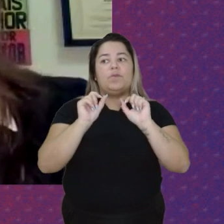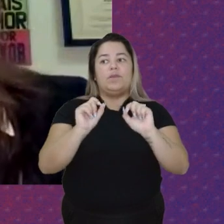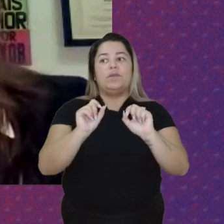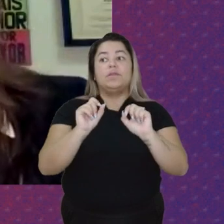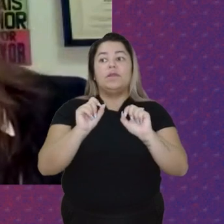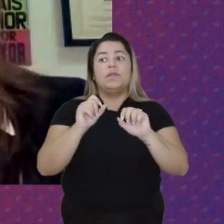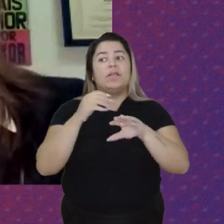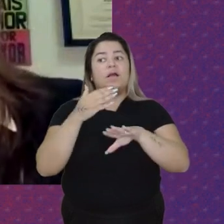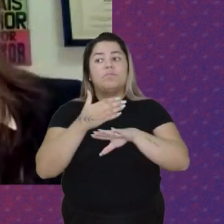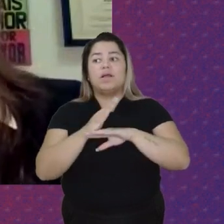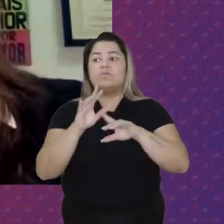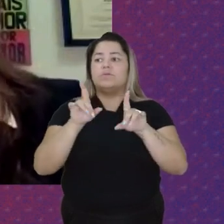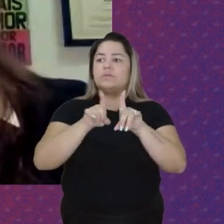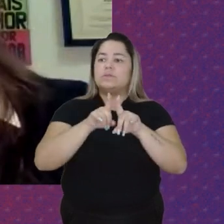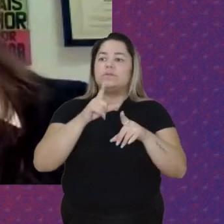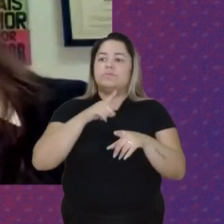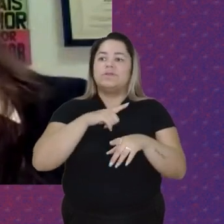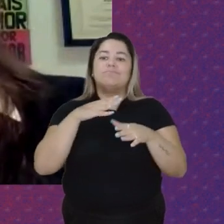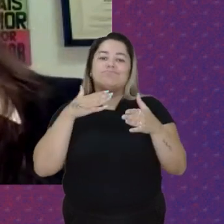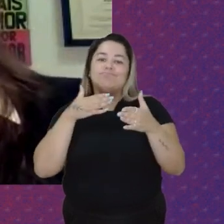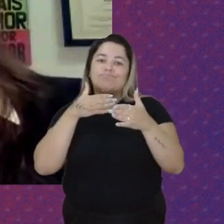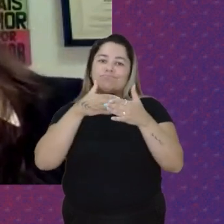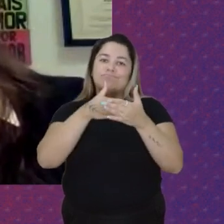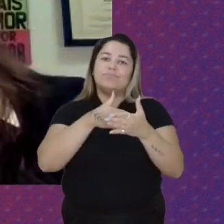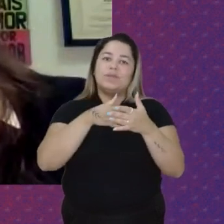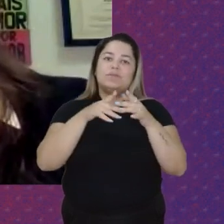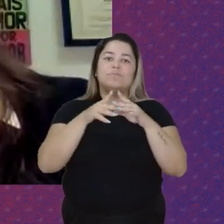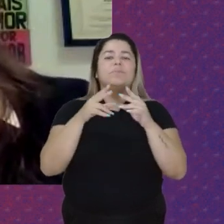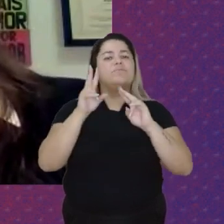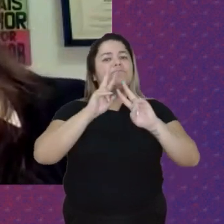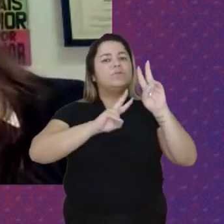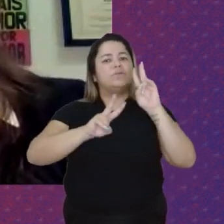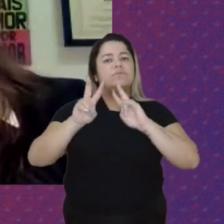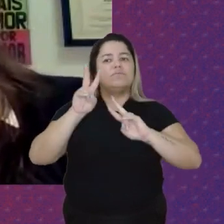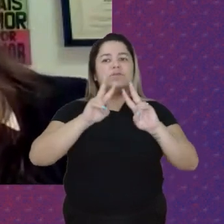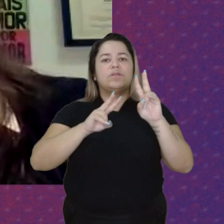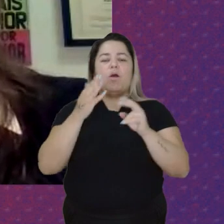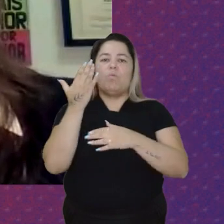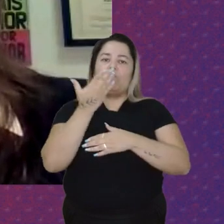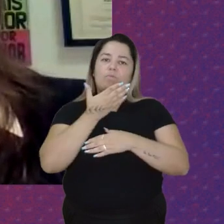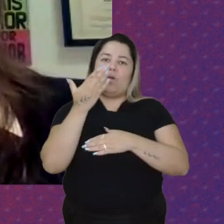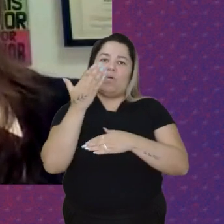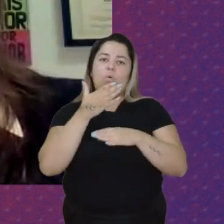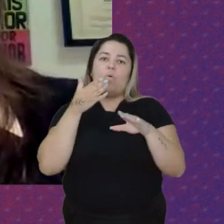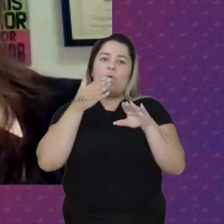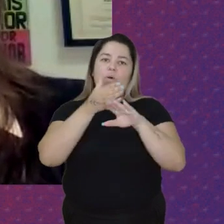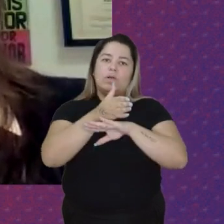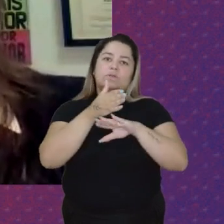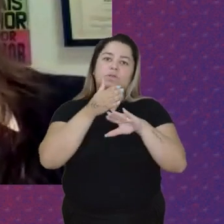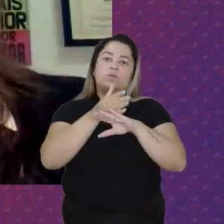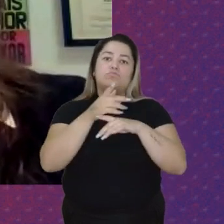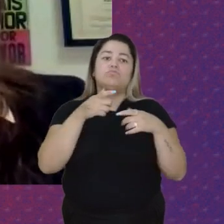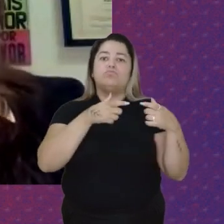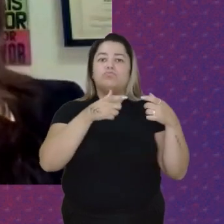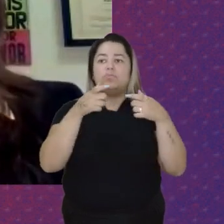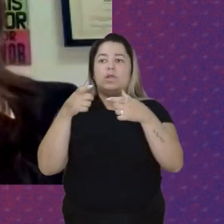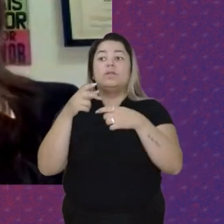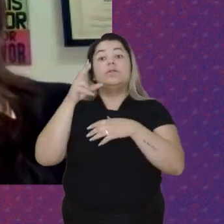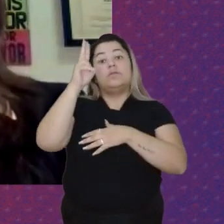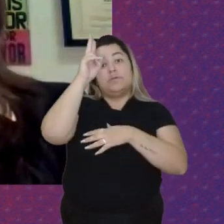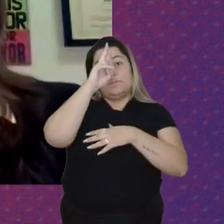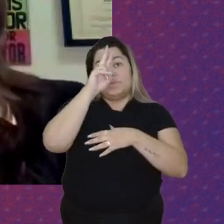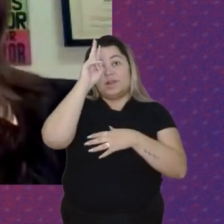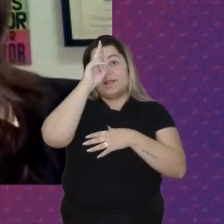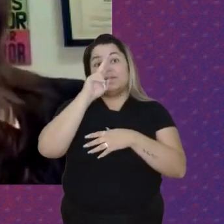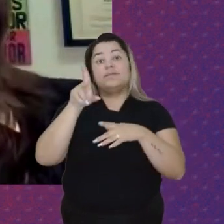na prática existem barreiras visíveis e invisíveis que impedem o acesso a esses espaços. Vamos lembrar